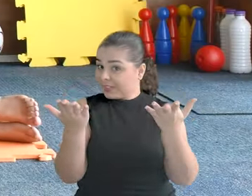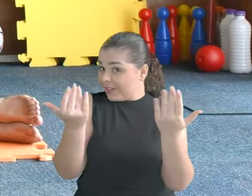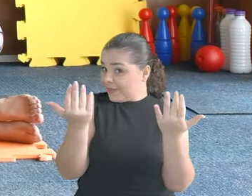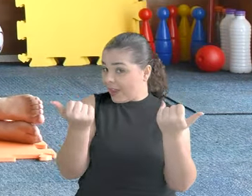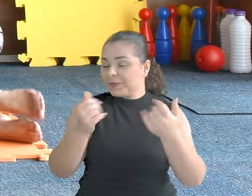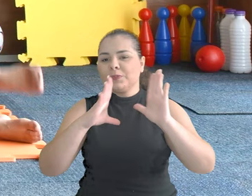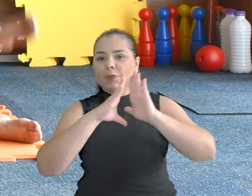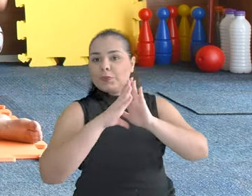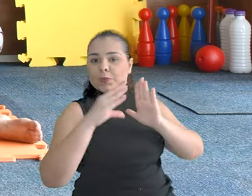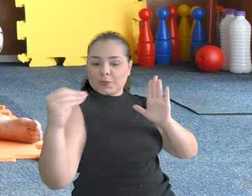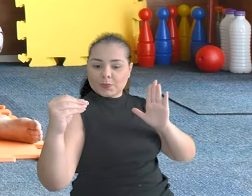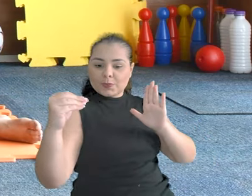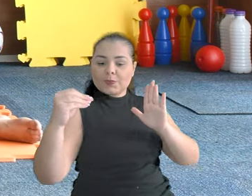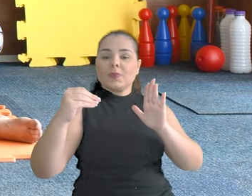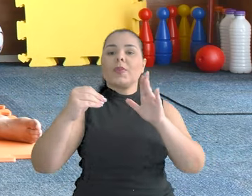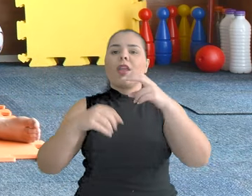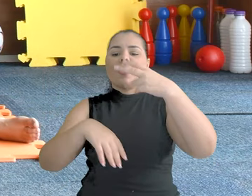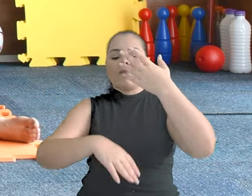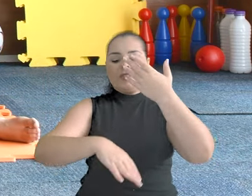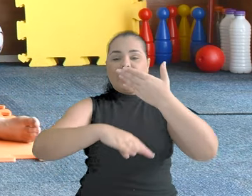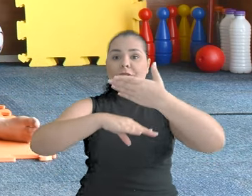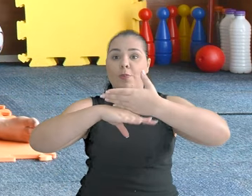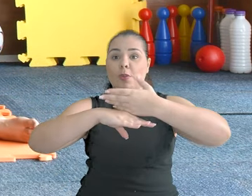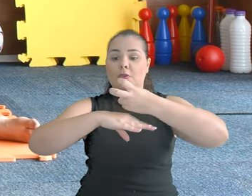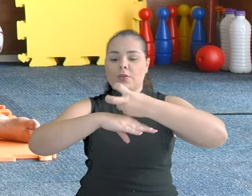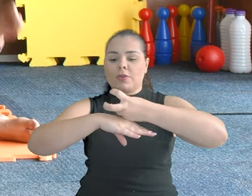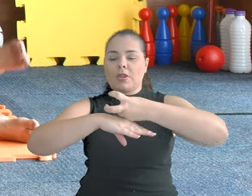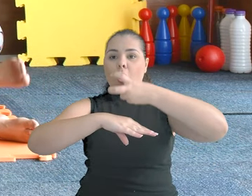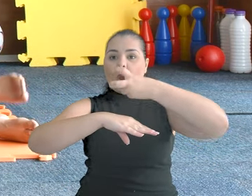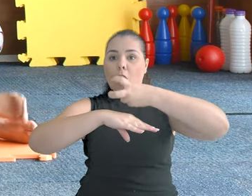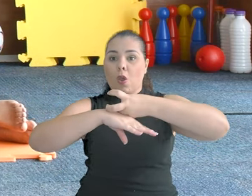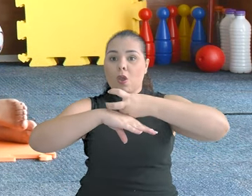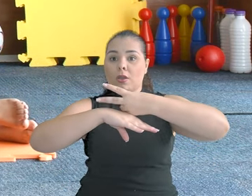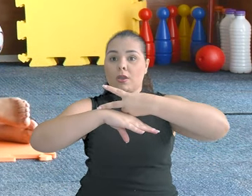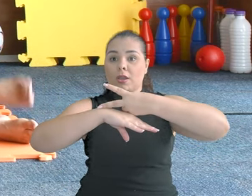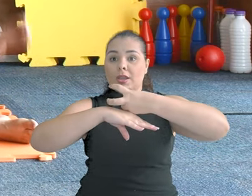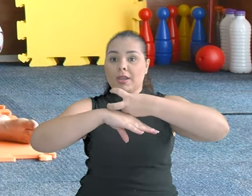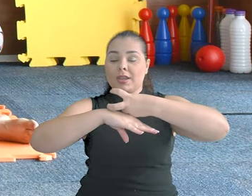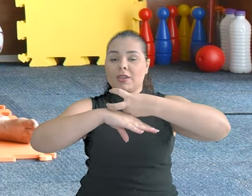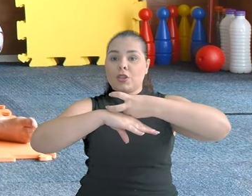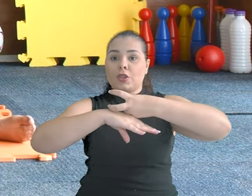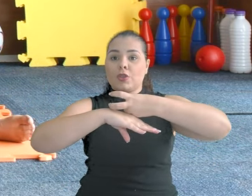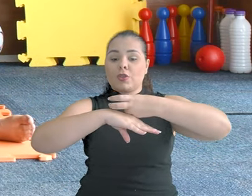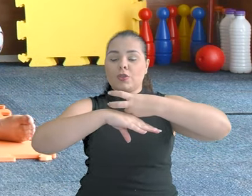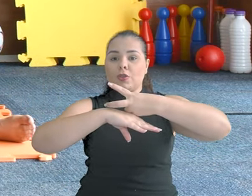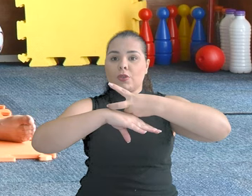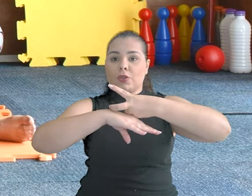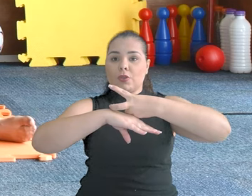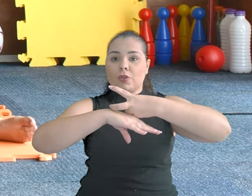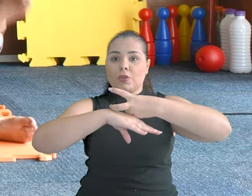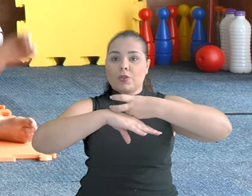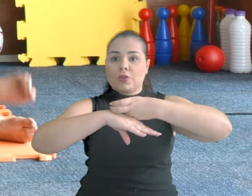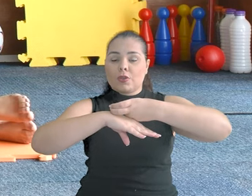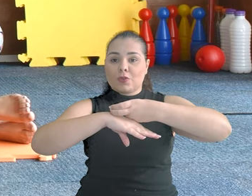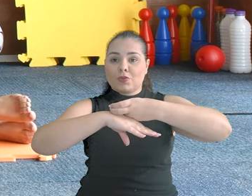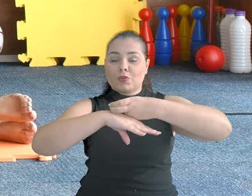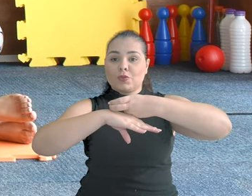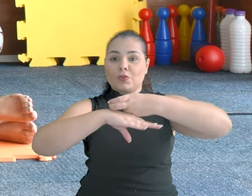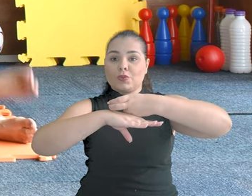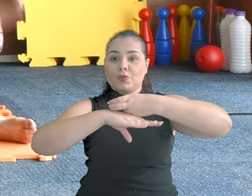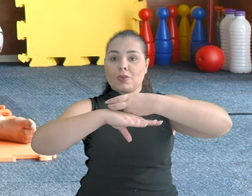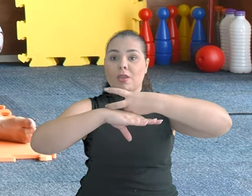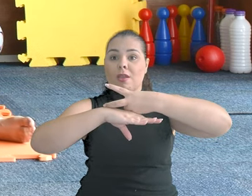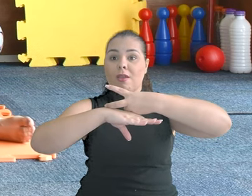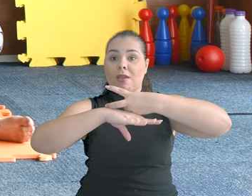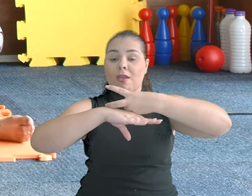Bora lá na pastor aproximou subiu desceu